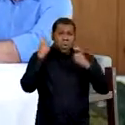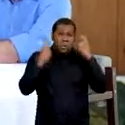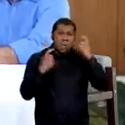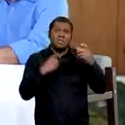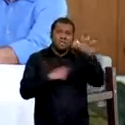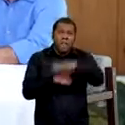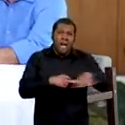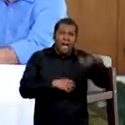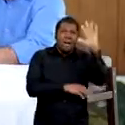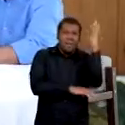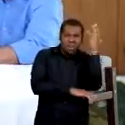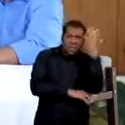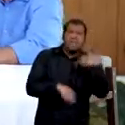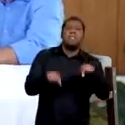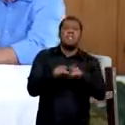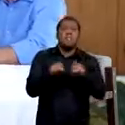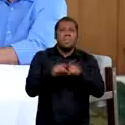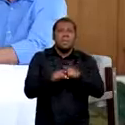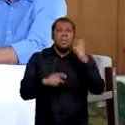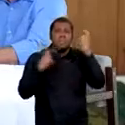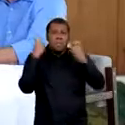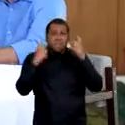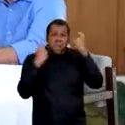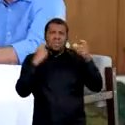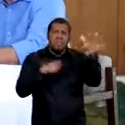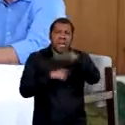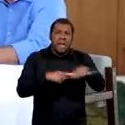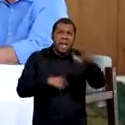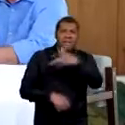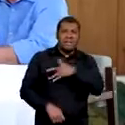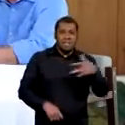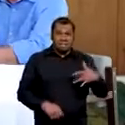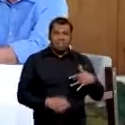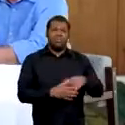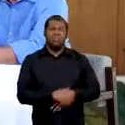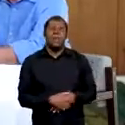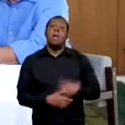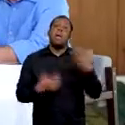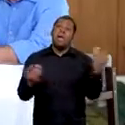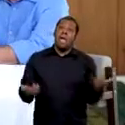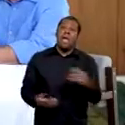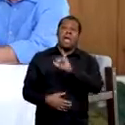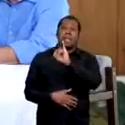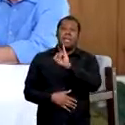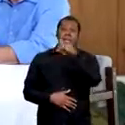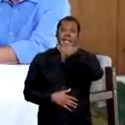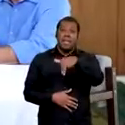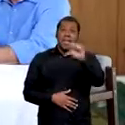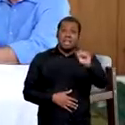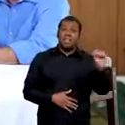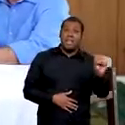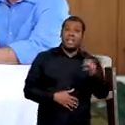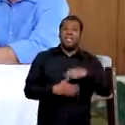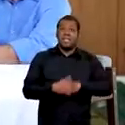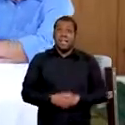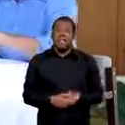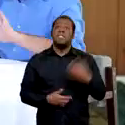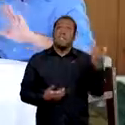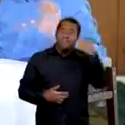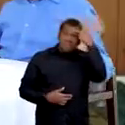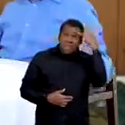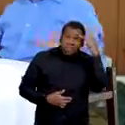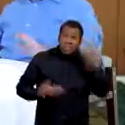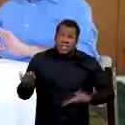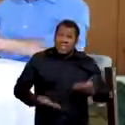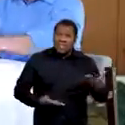o INSS, por exemplo, também perdeu. Está com metade dos funcionários que tinha 10 anos atrás. E lá atrás, no seu primeiro governo, o senhor falou, vamos